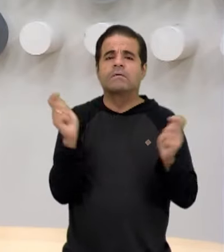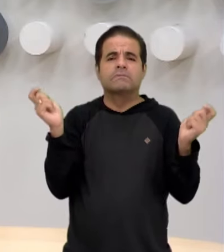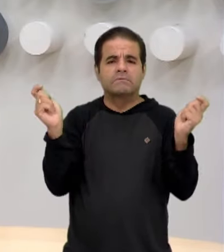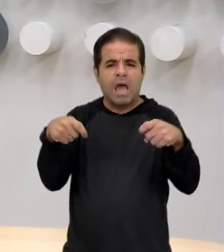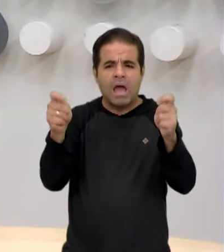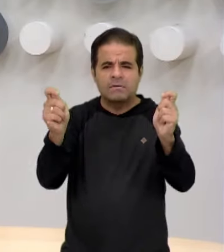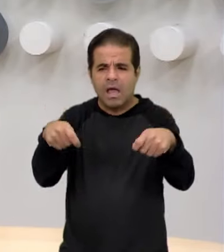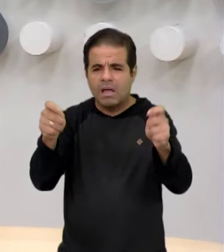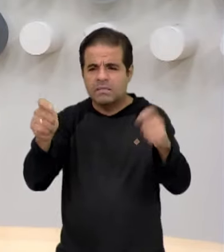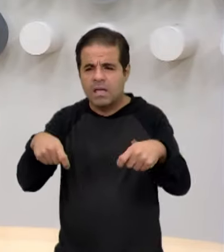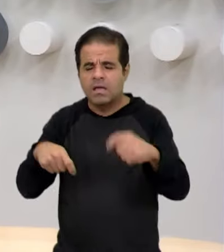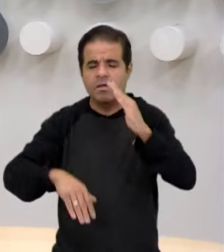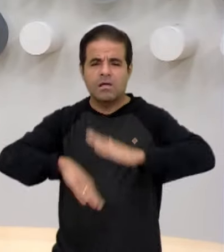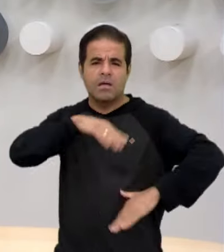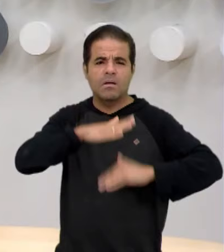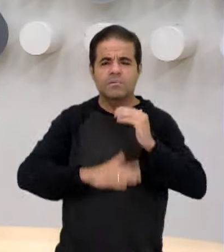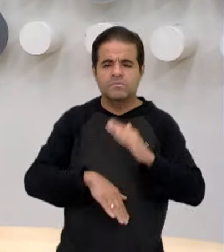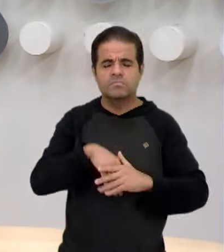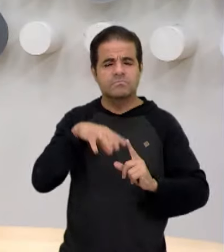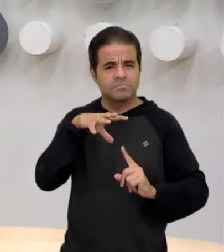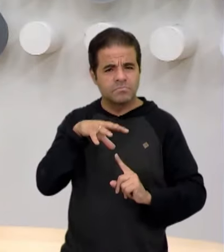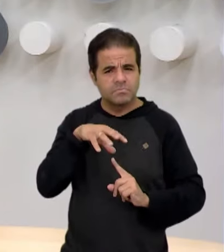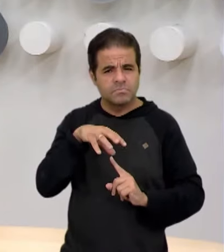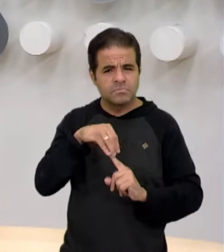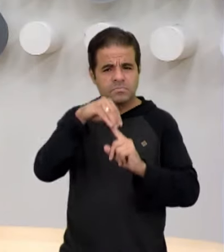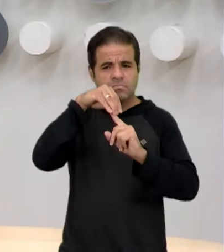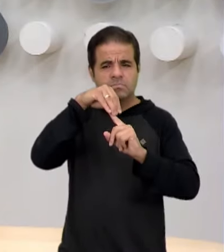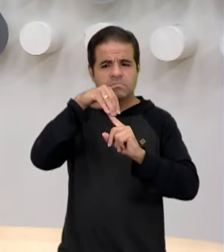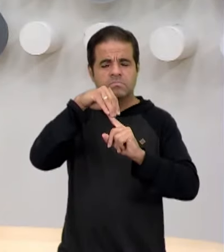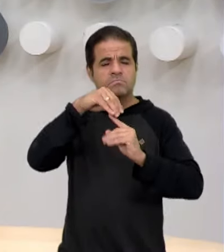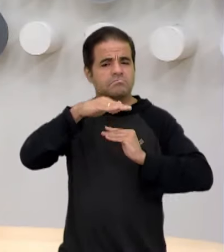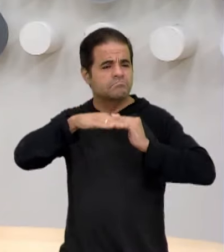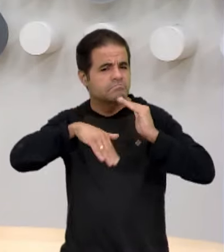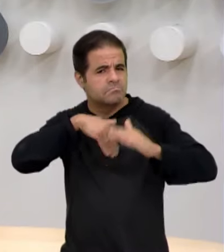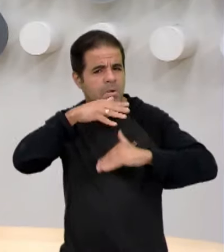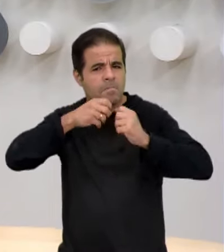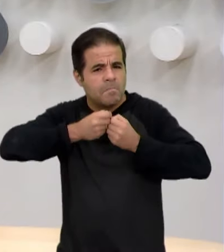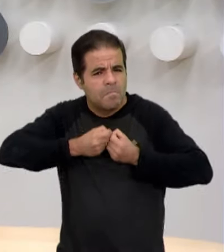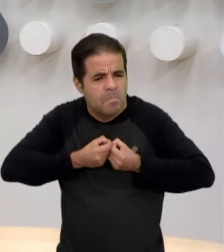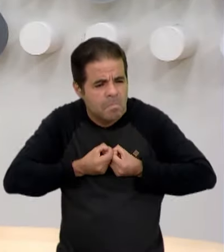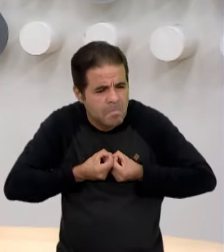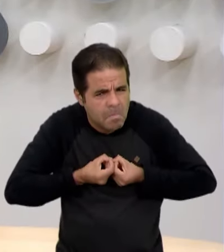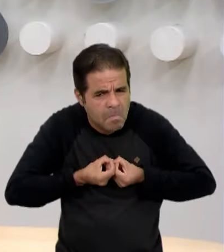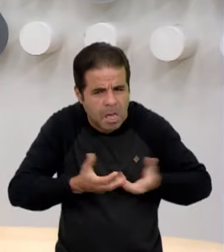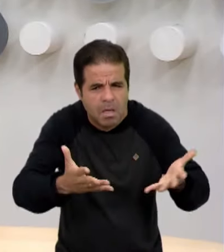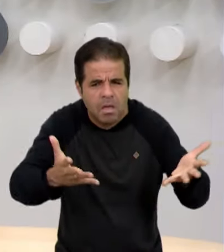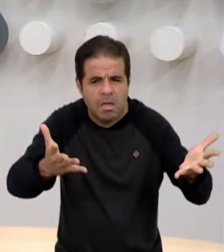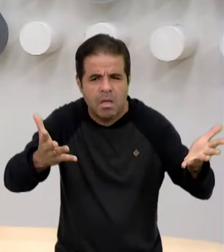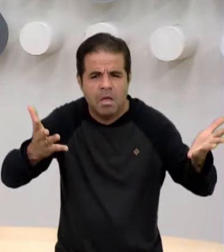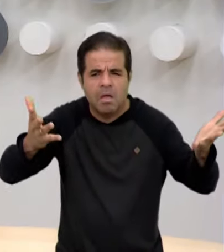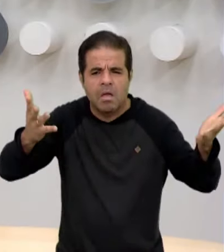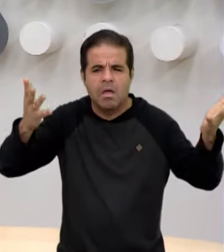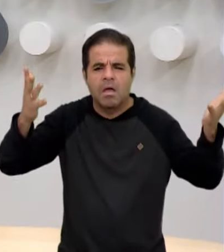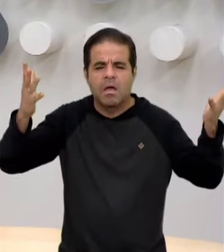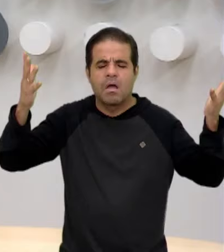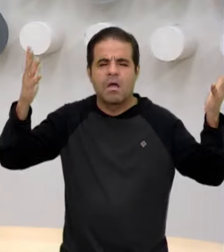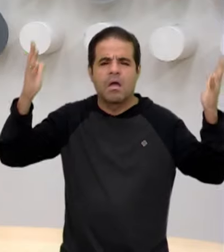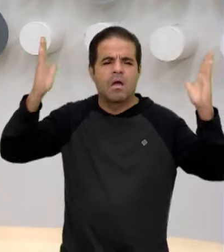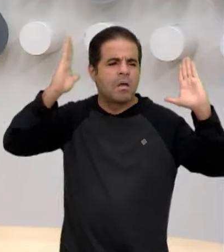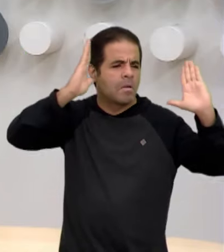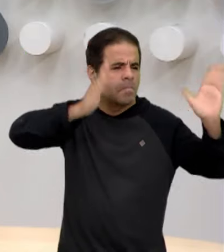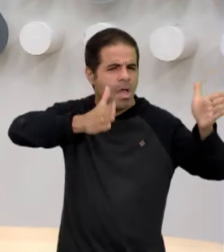aí de ponto para você jogar aí os restos, né, das